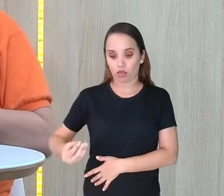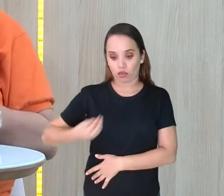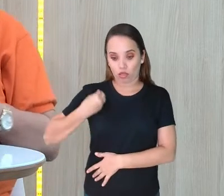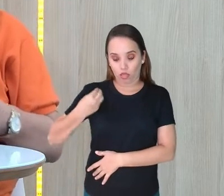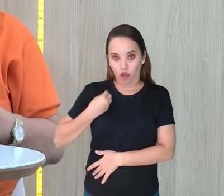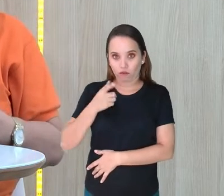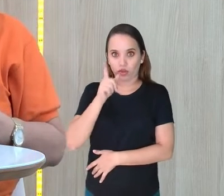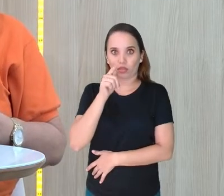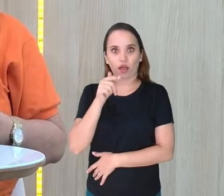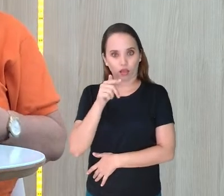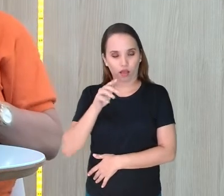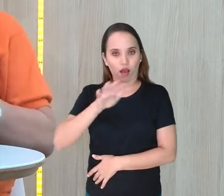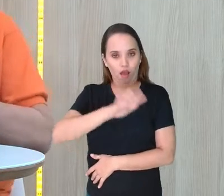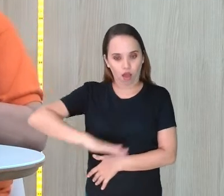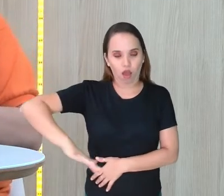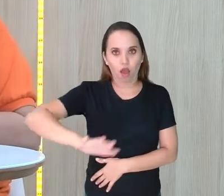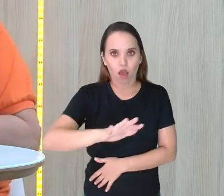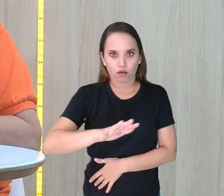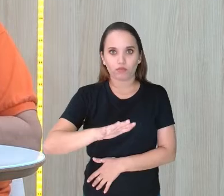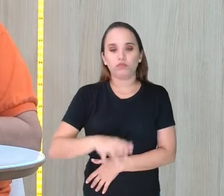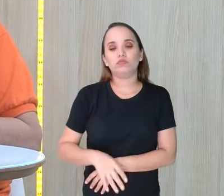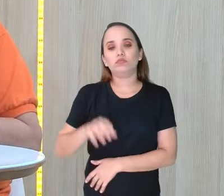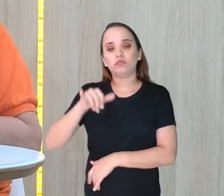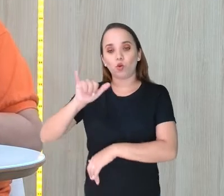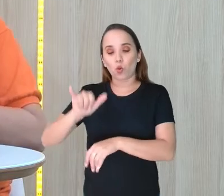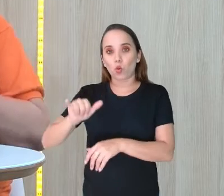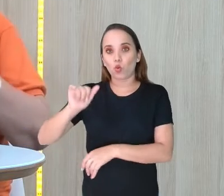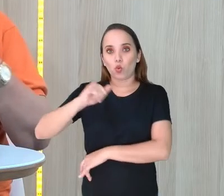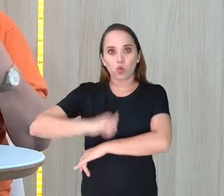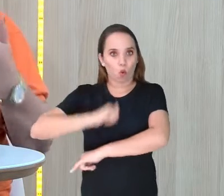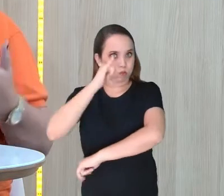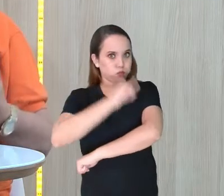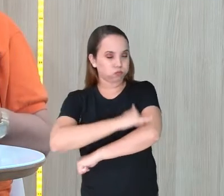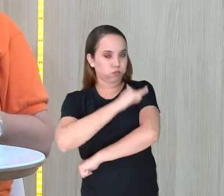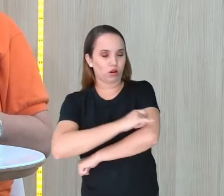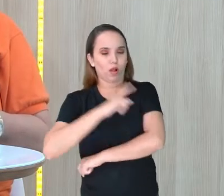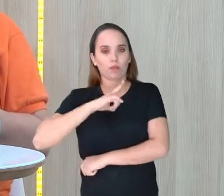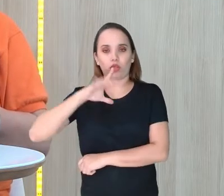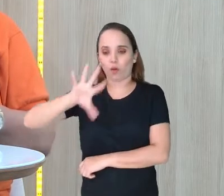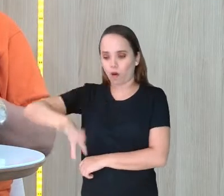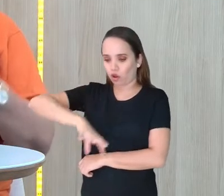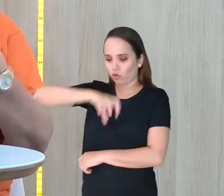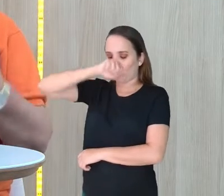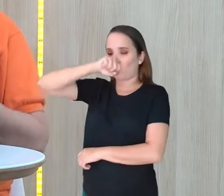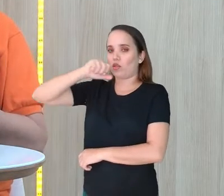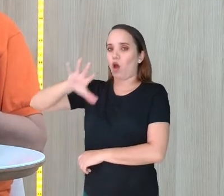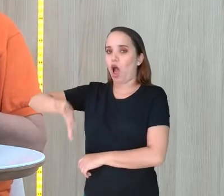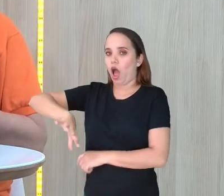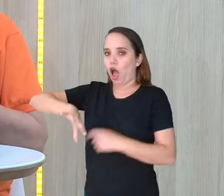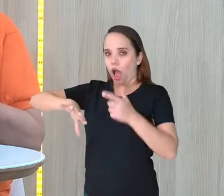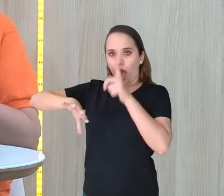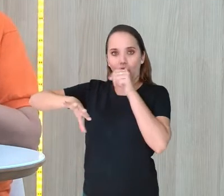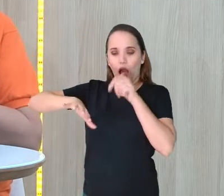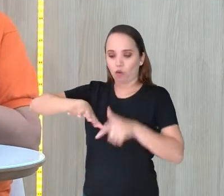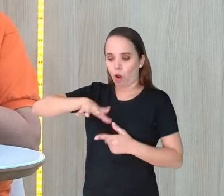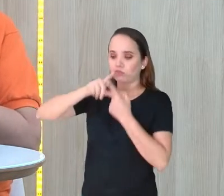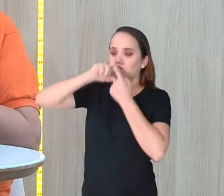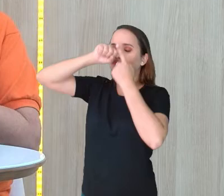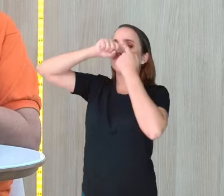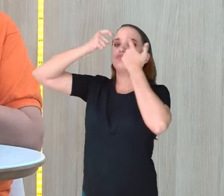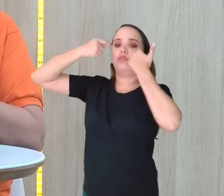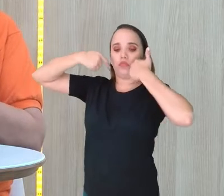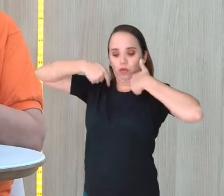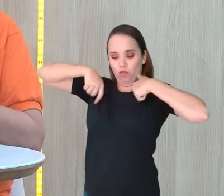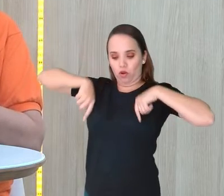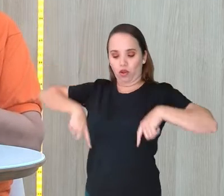respiração branquial. Então, a água entra pela boca, o excesso de água e gases sai pelas brânquias e ele filtra o